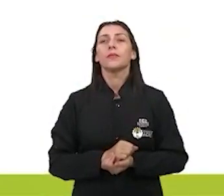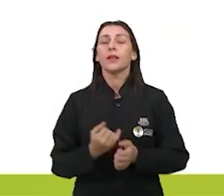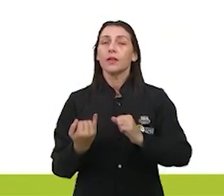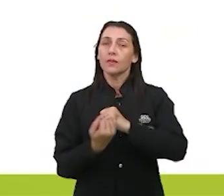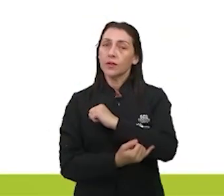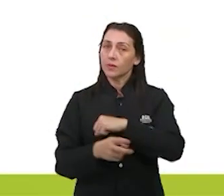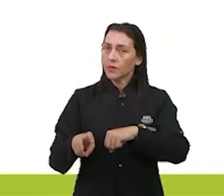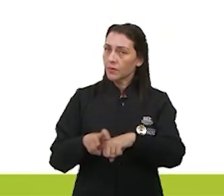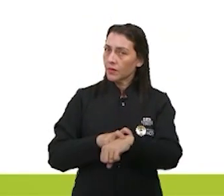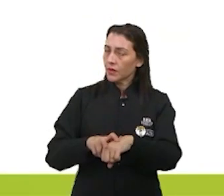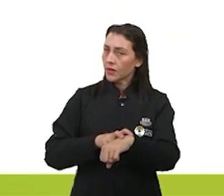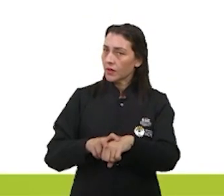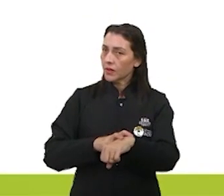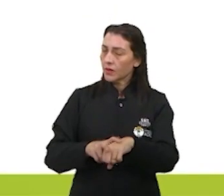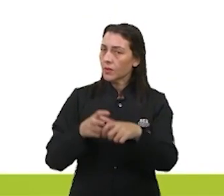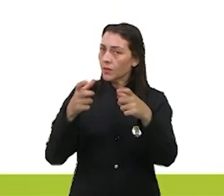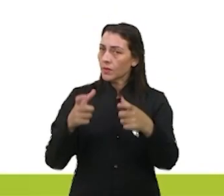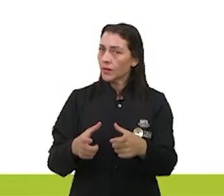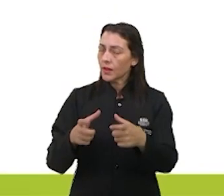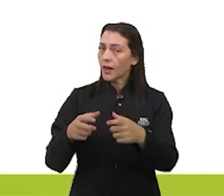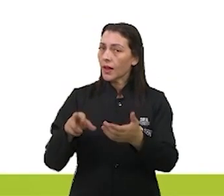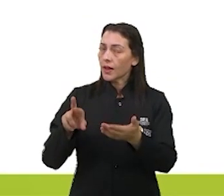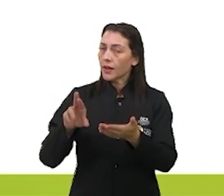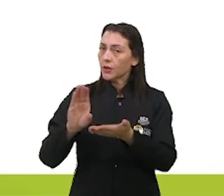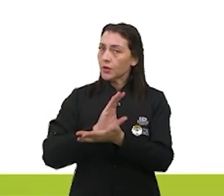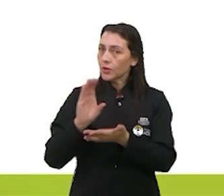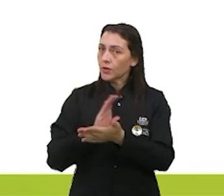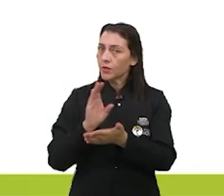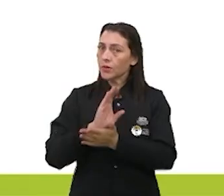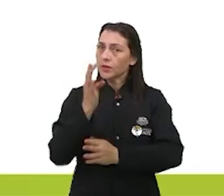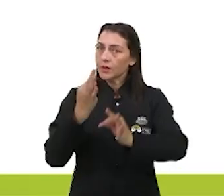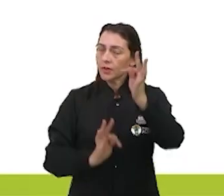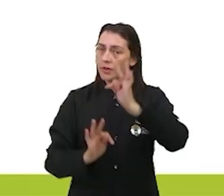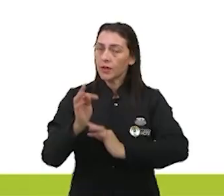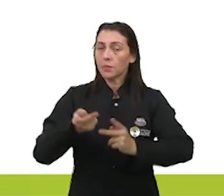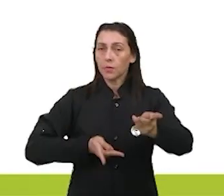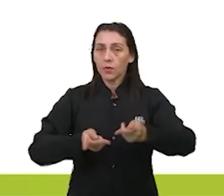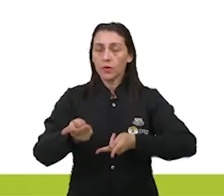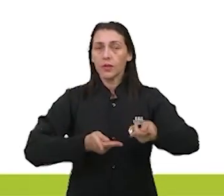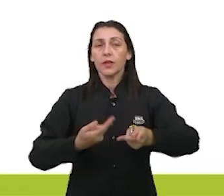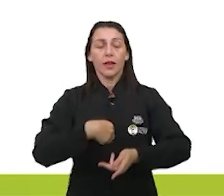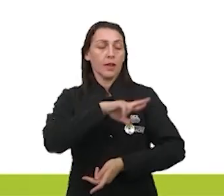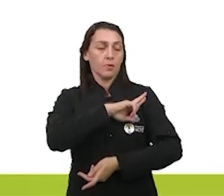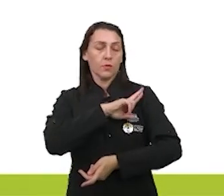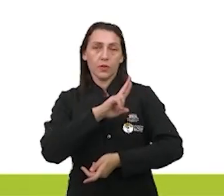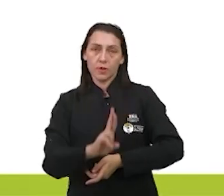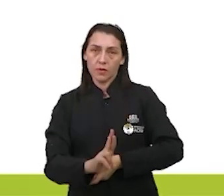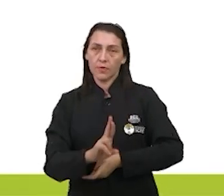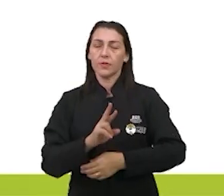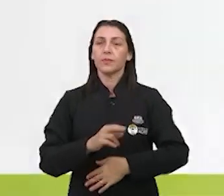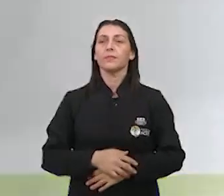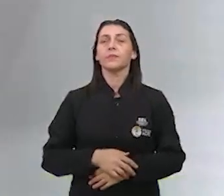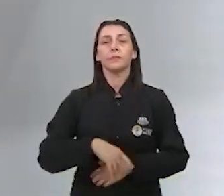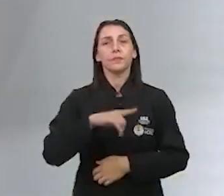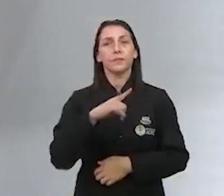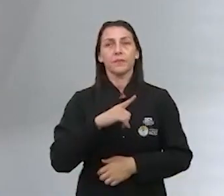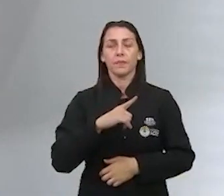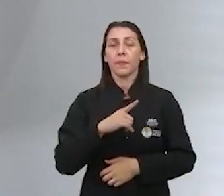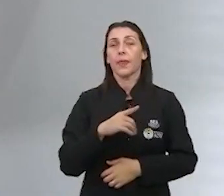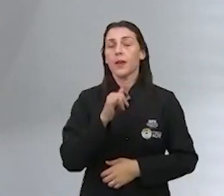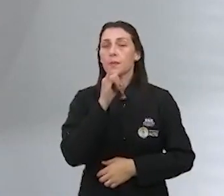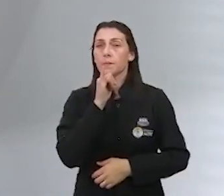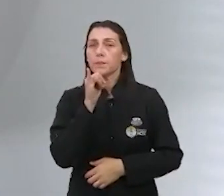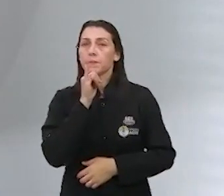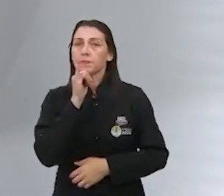Investimentos verdes. Alocar recursos em projetos e tecnologias ambientalmente responsáveis. Nós temos casos, vocês